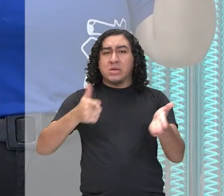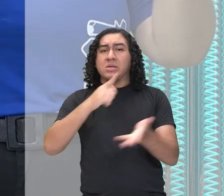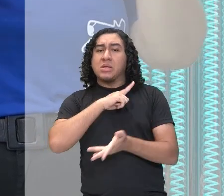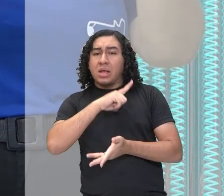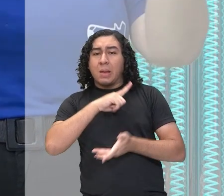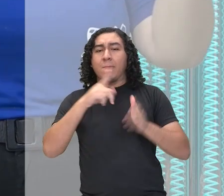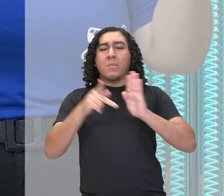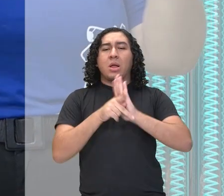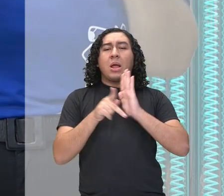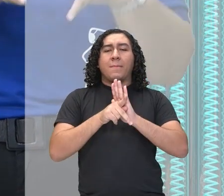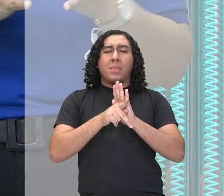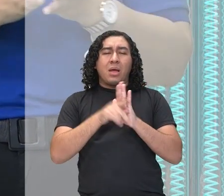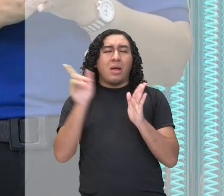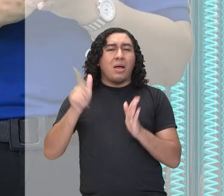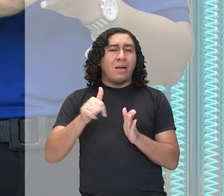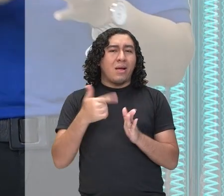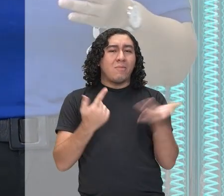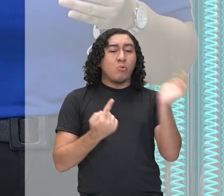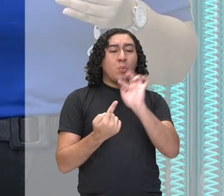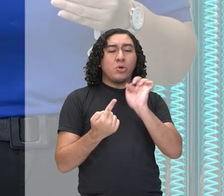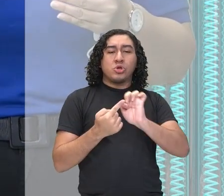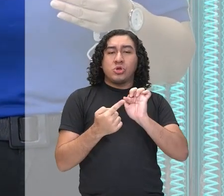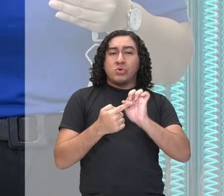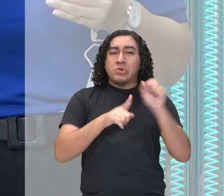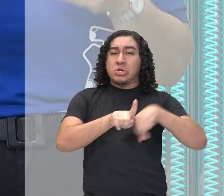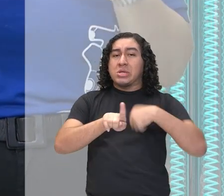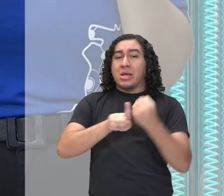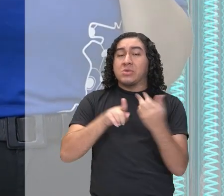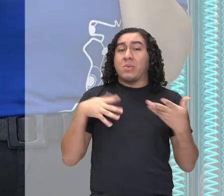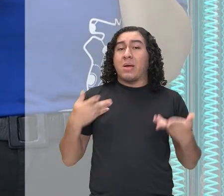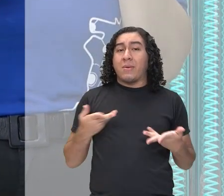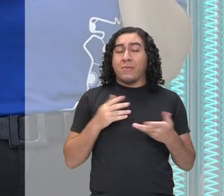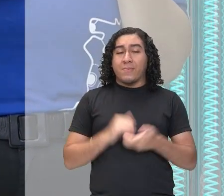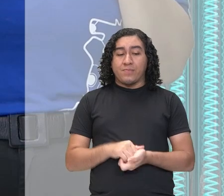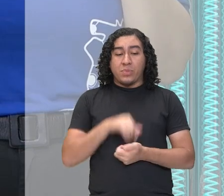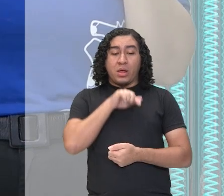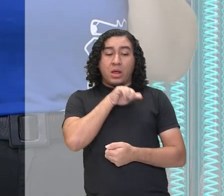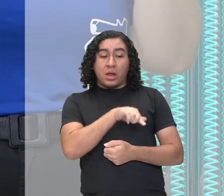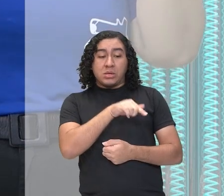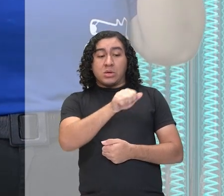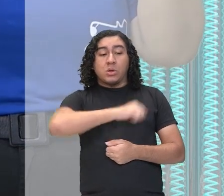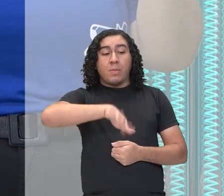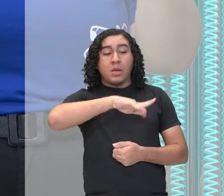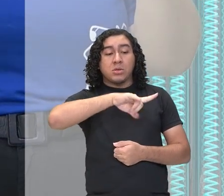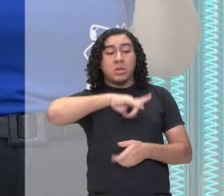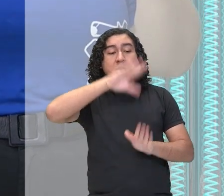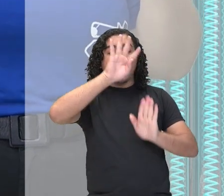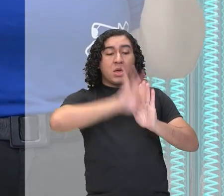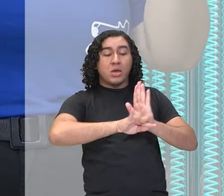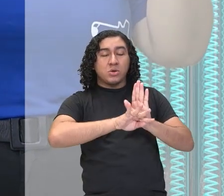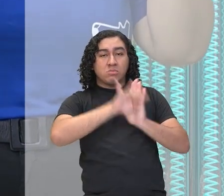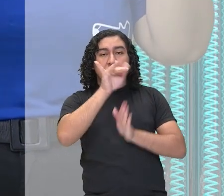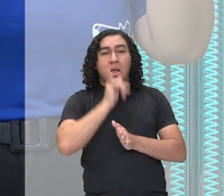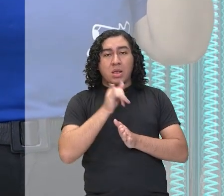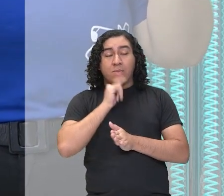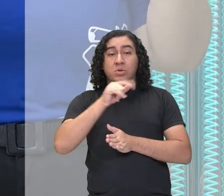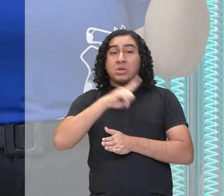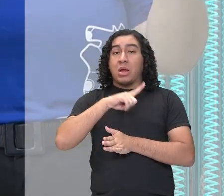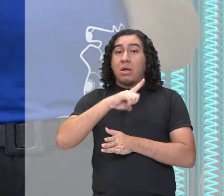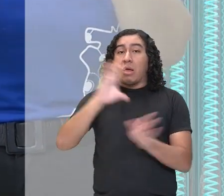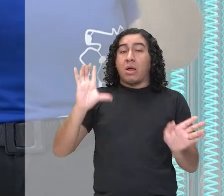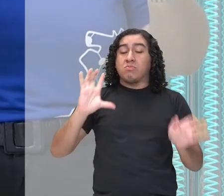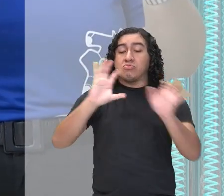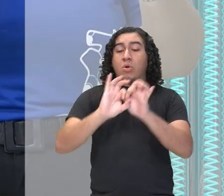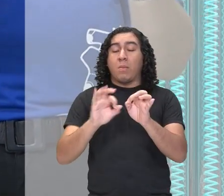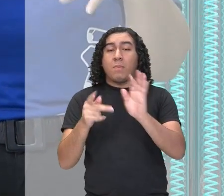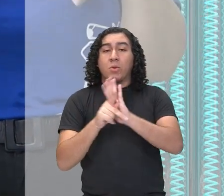como missão social? Essa esfera trabalha com textos que pressupõem o envolvimento